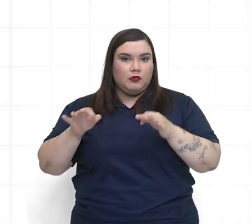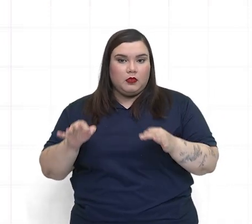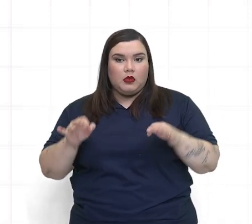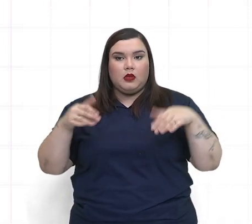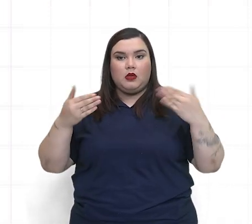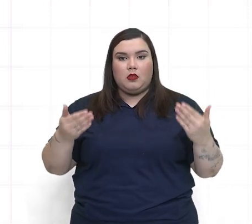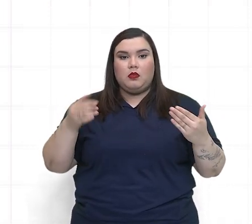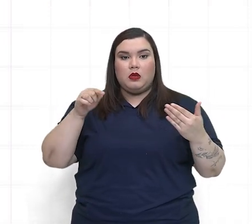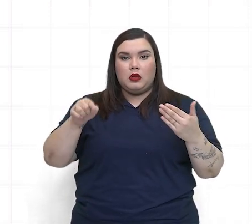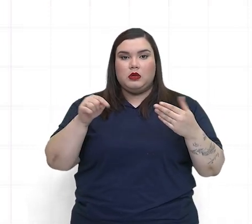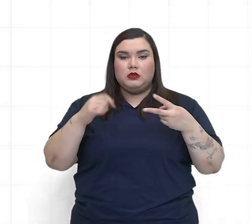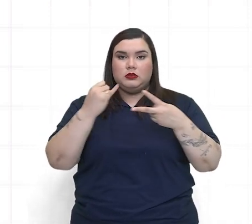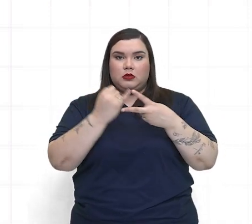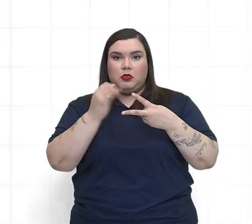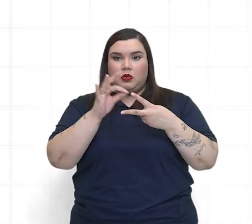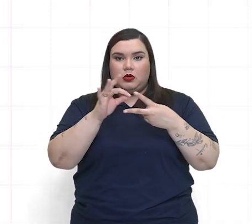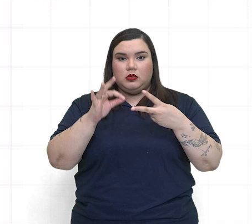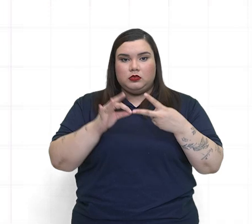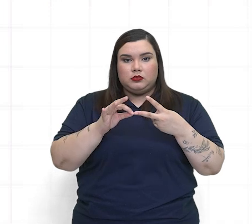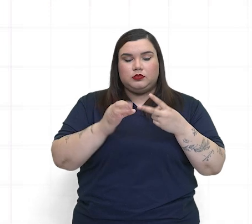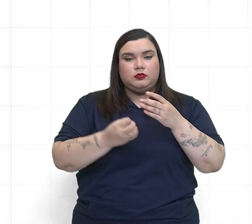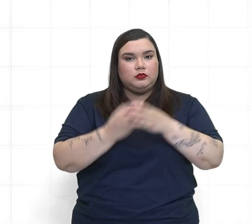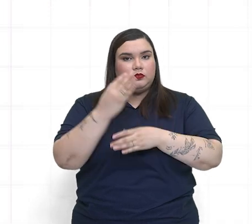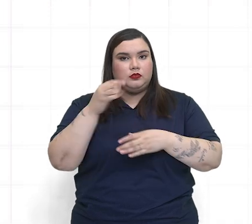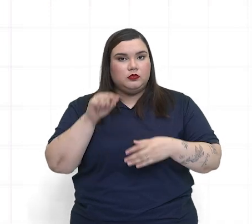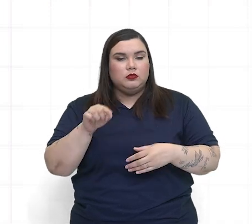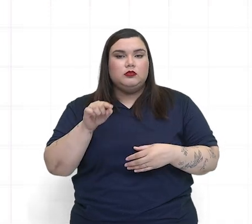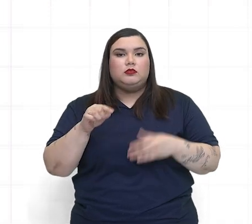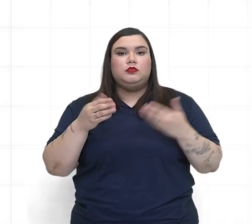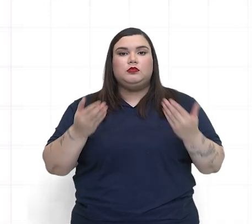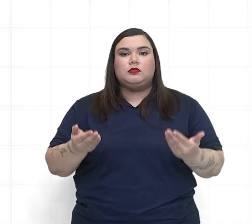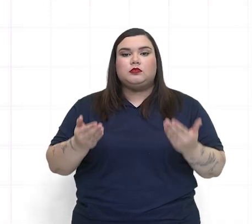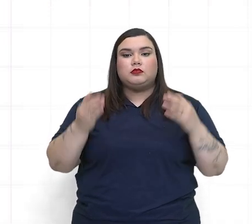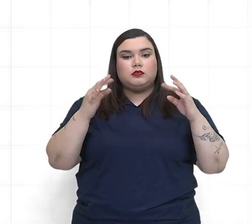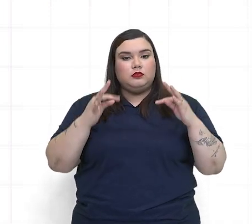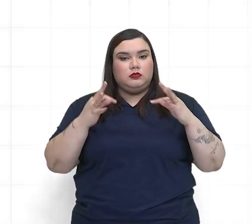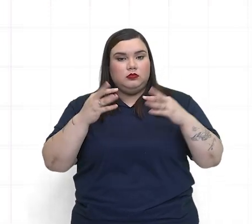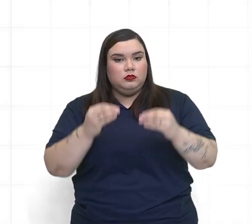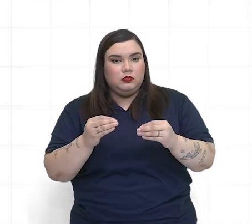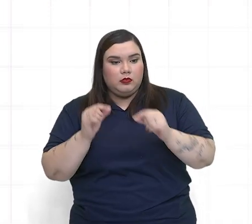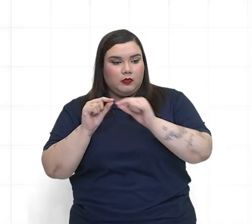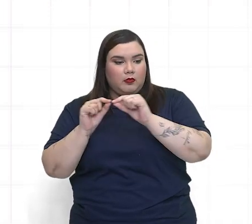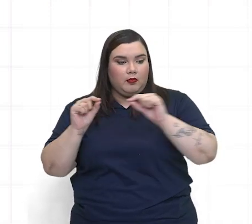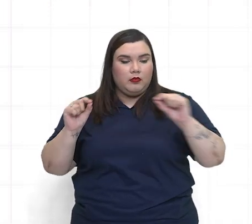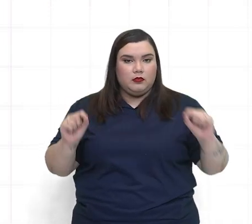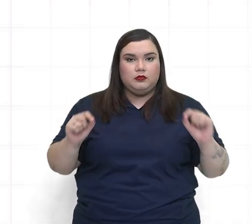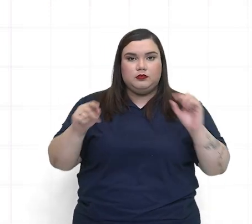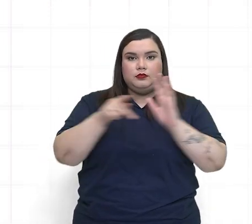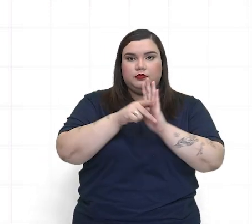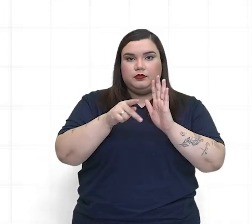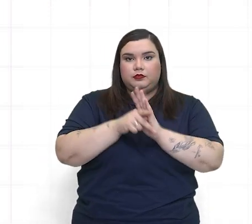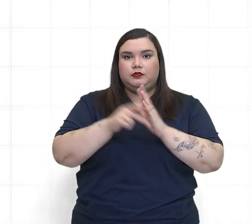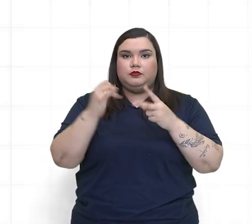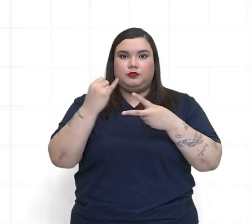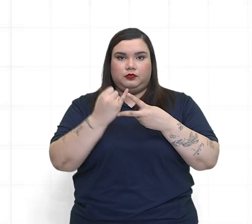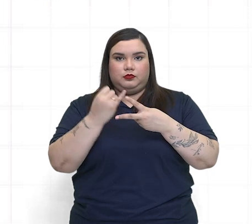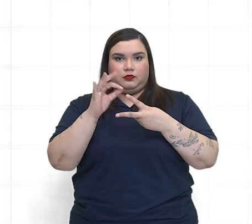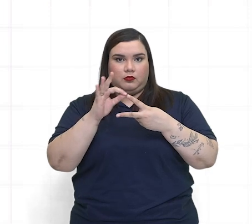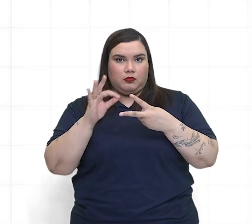aqui, foi criado esse segmento e todo o segmento pertence ao